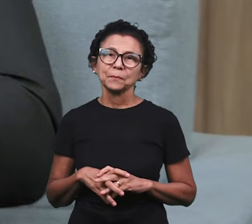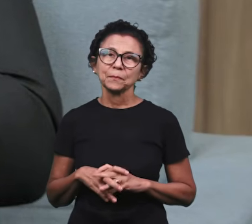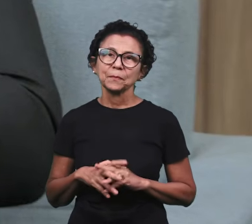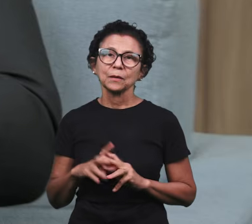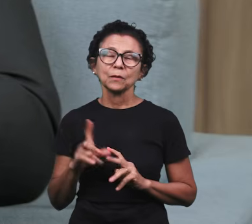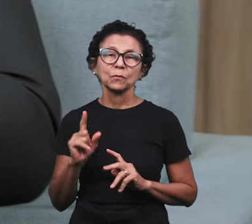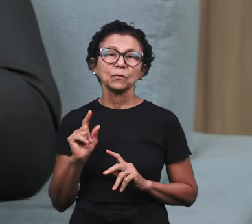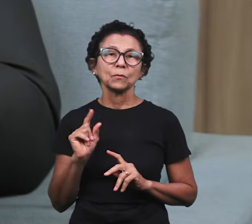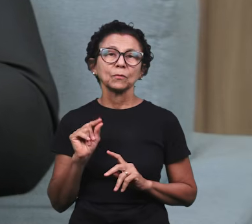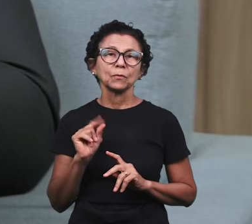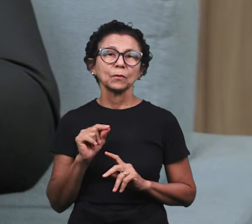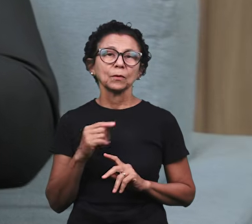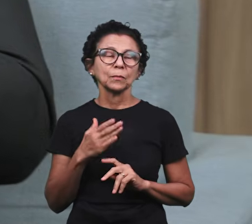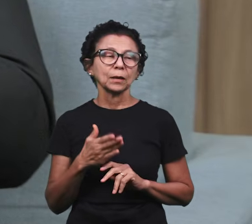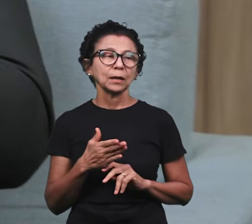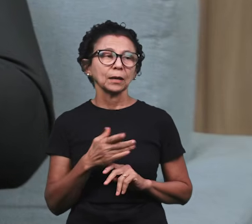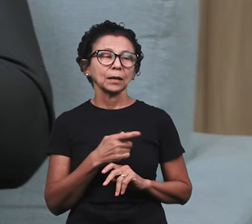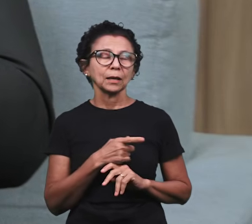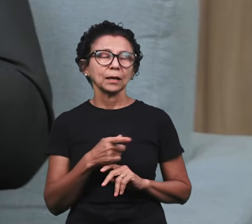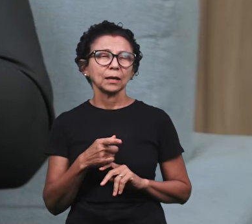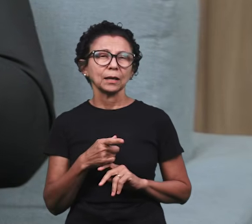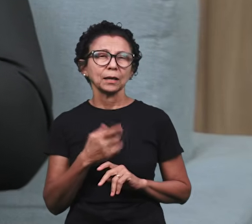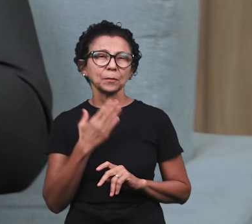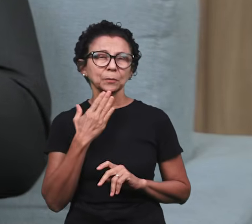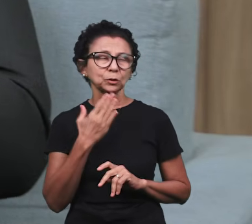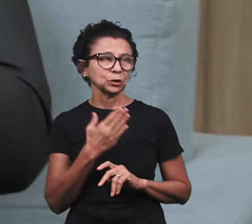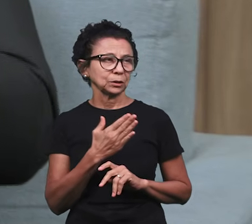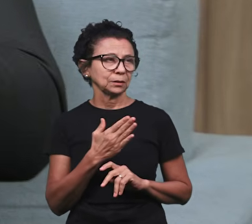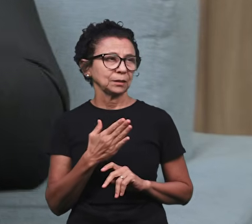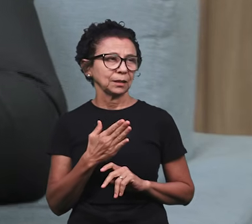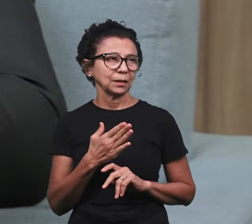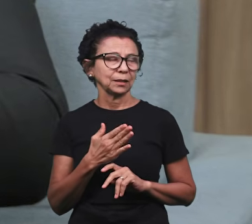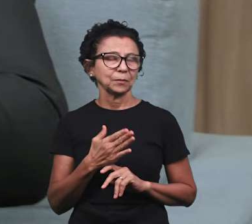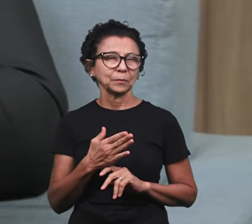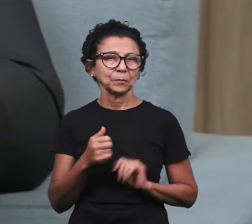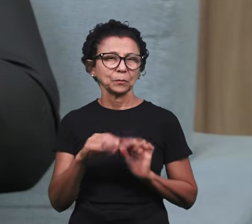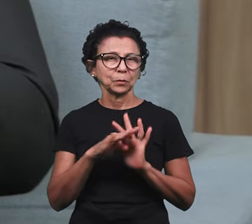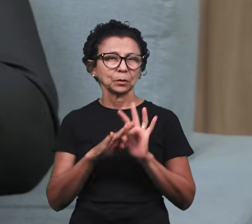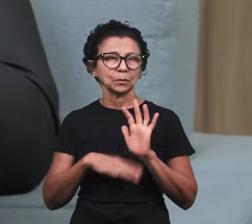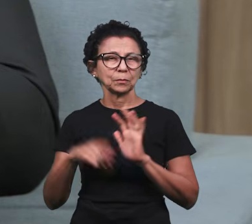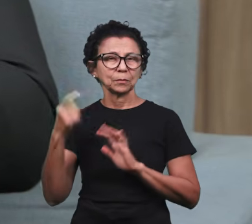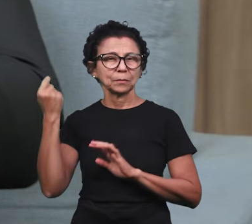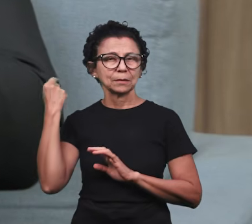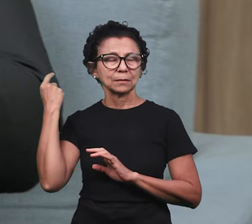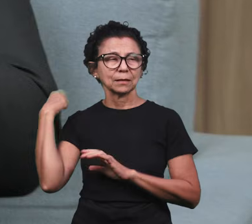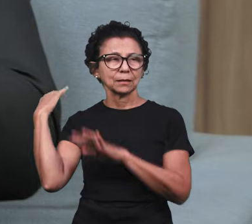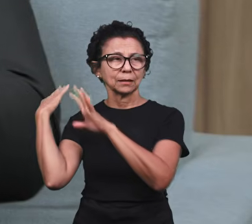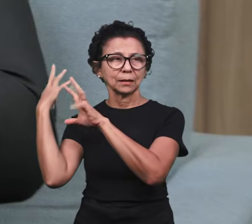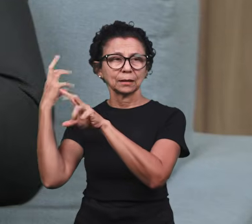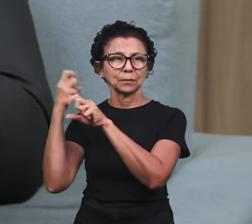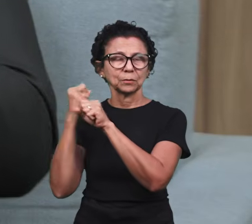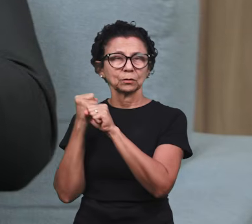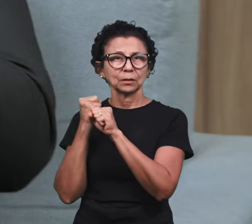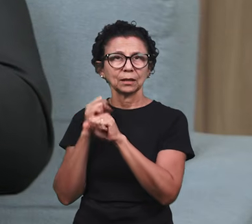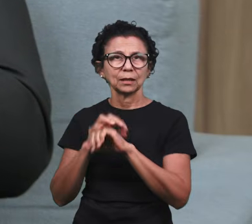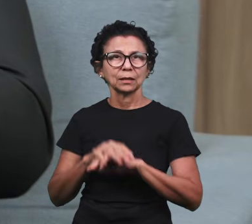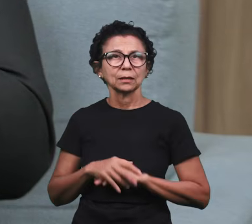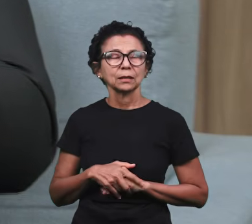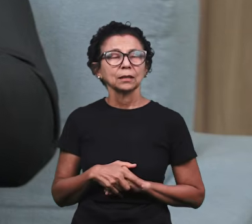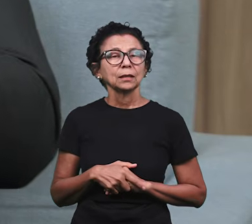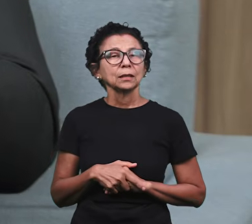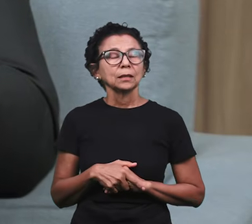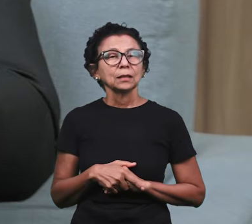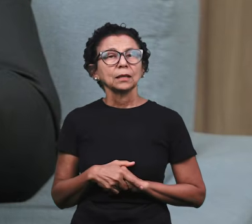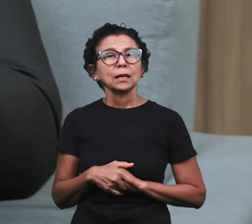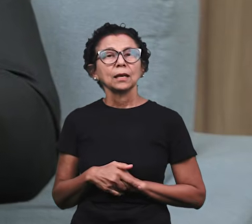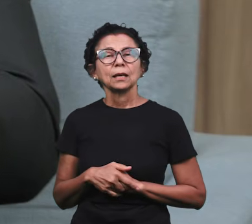aqui, pedir o Daniel aqui, para relembrar de algo que nós falamos no episódio anterior, que é muito importante, uma experiência vivida em um culto,